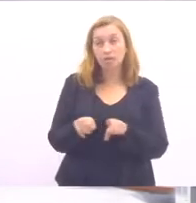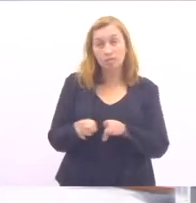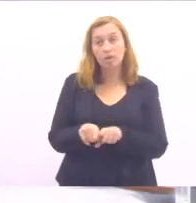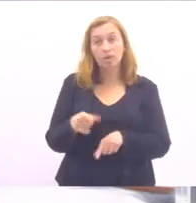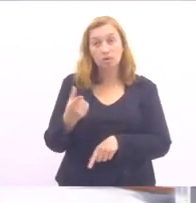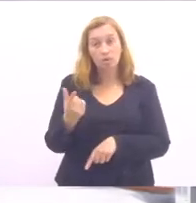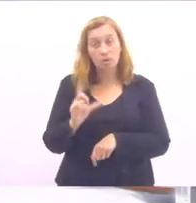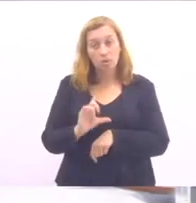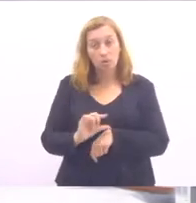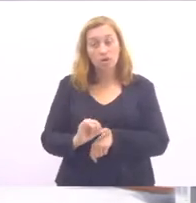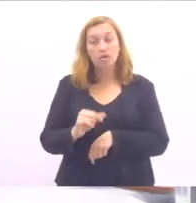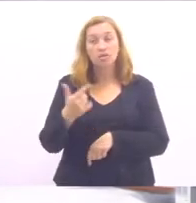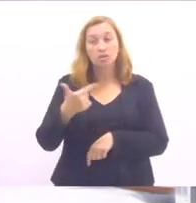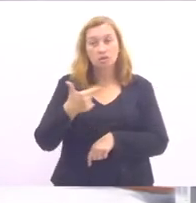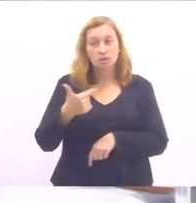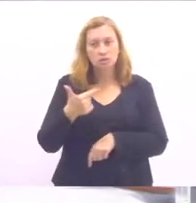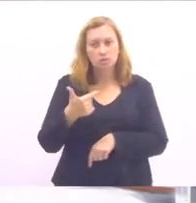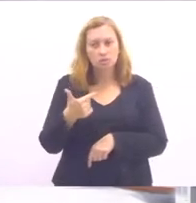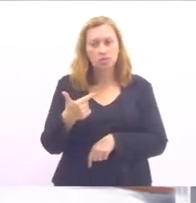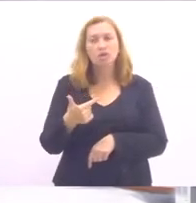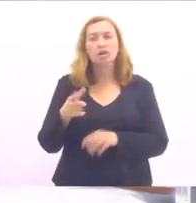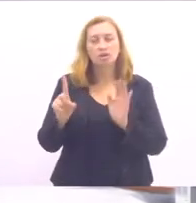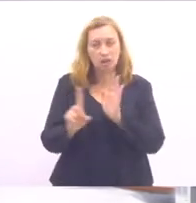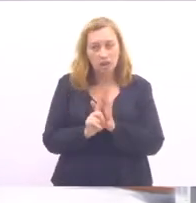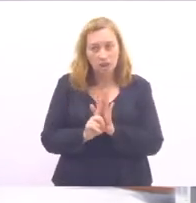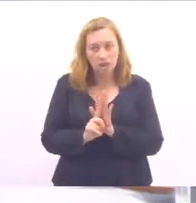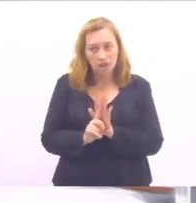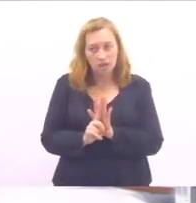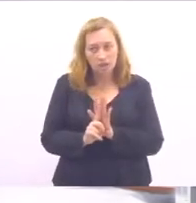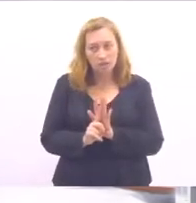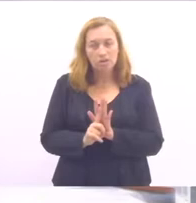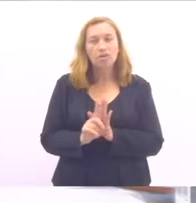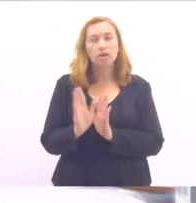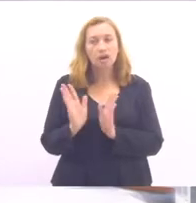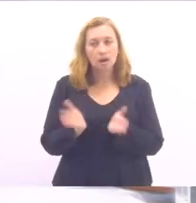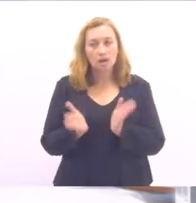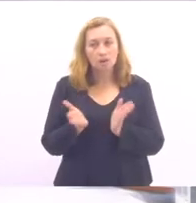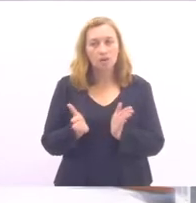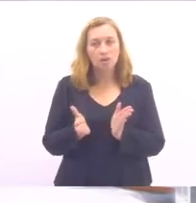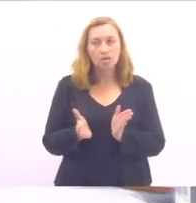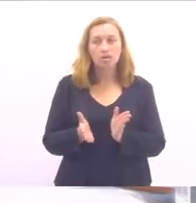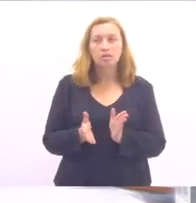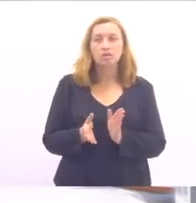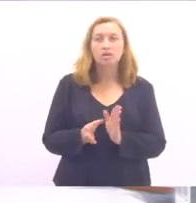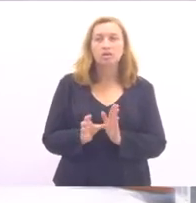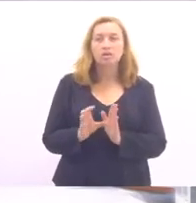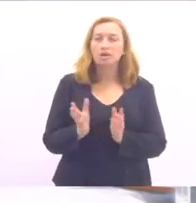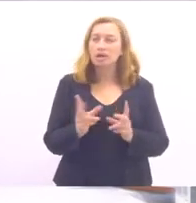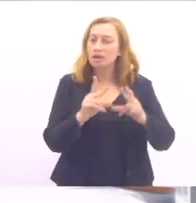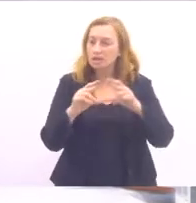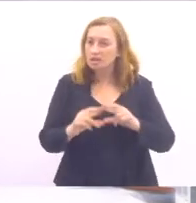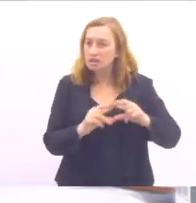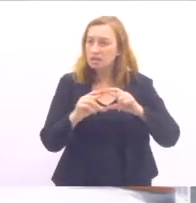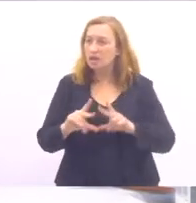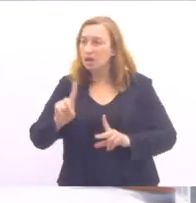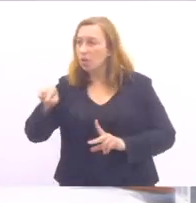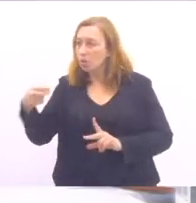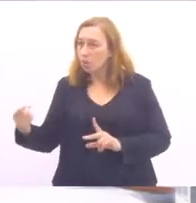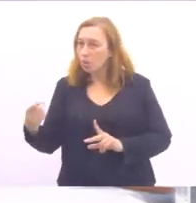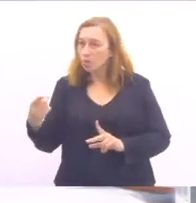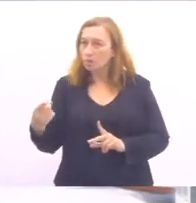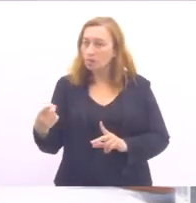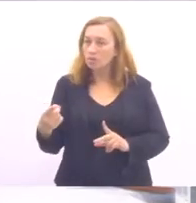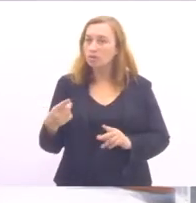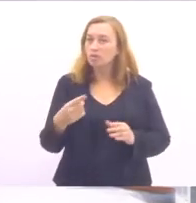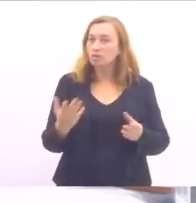segundo ponto. A gente discutiu a lei e agora estamos no Recicla. O outro ponto é a questão